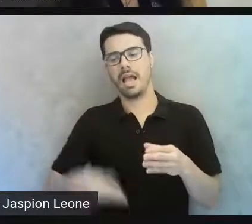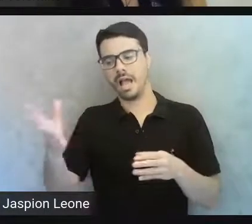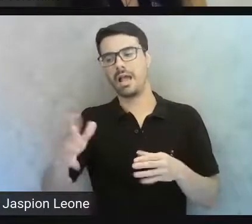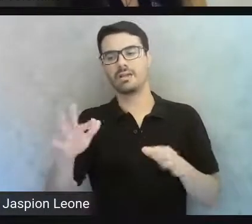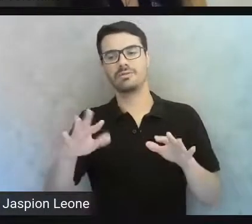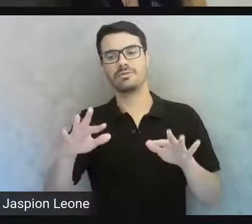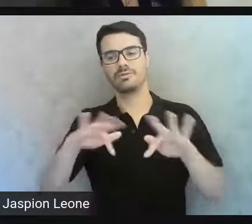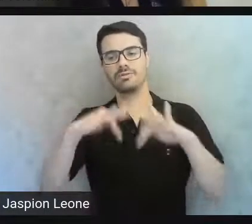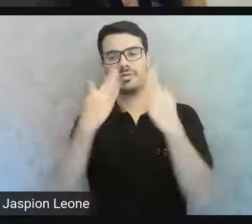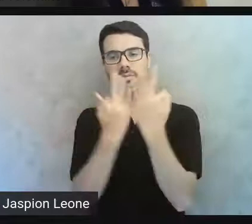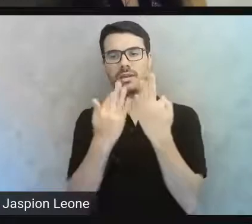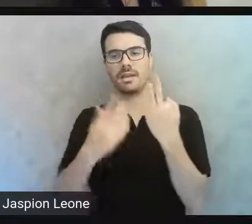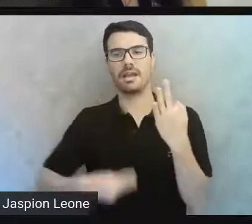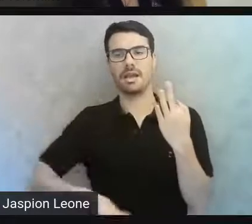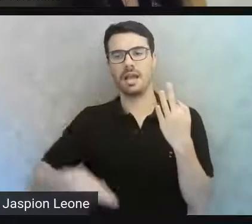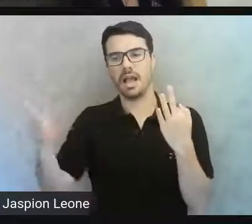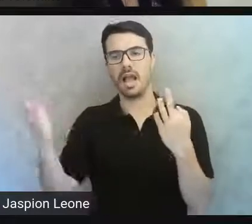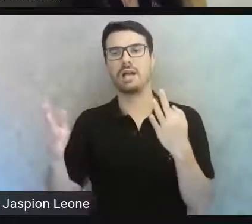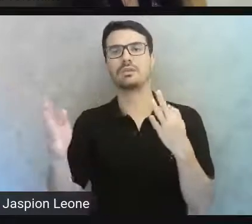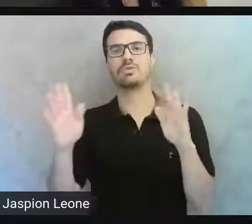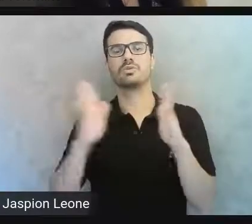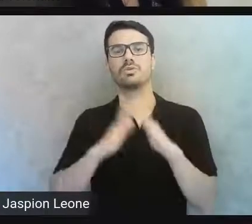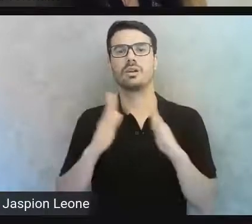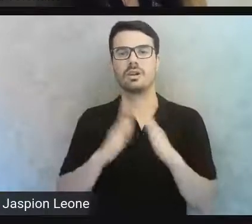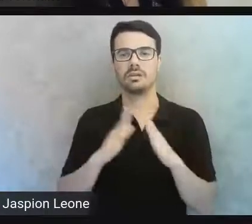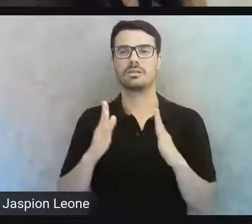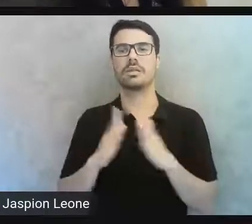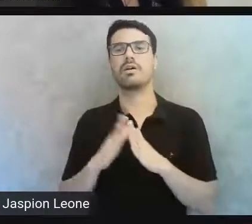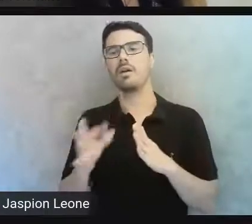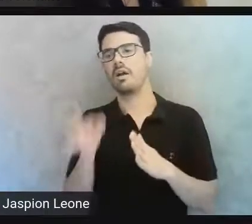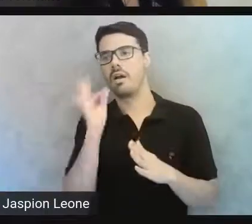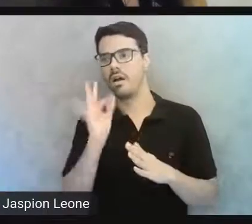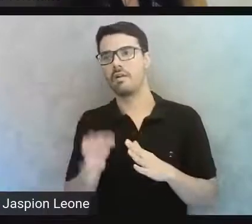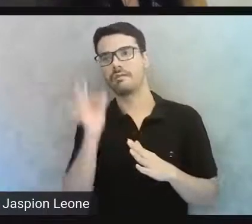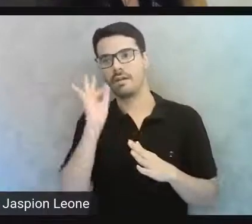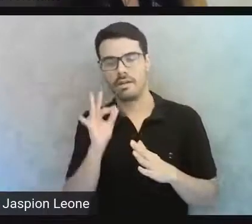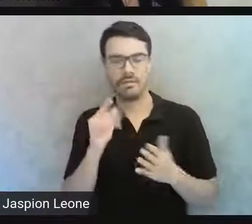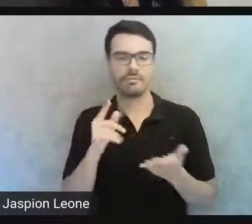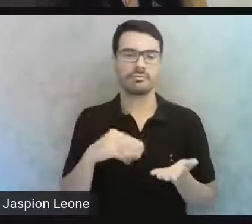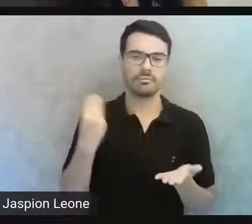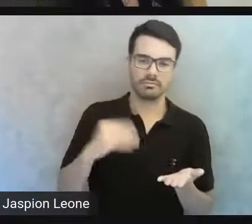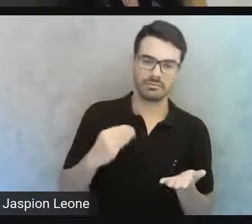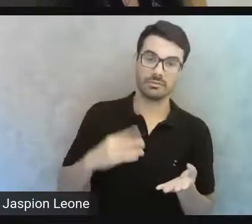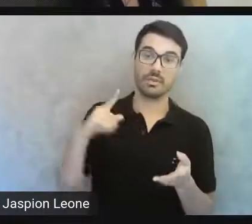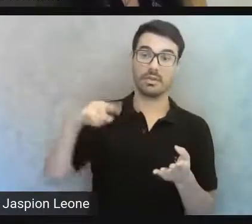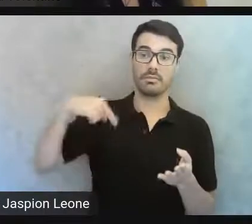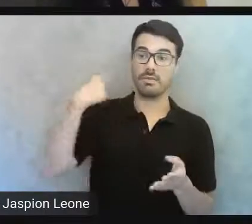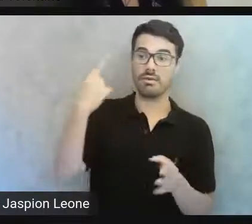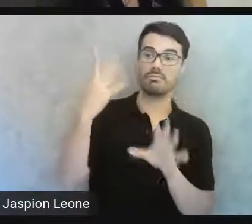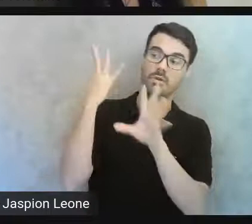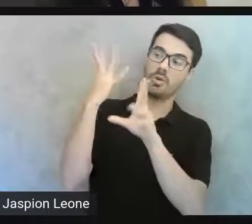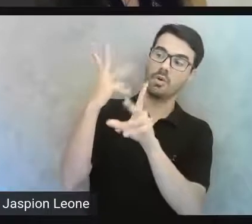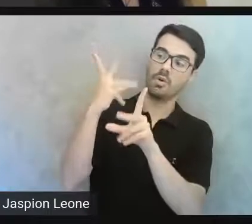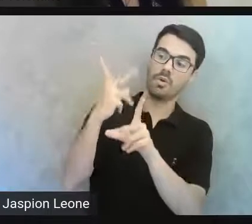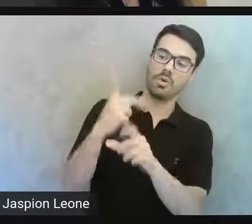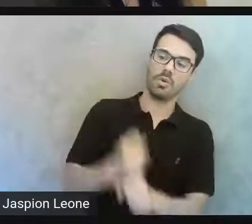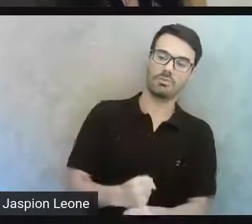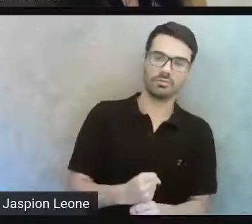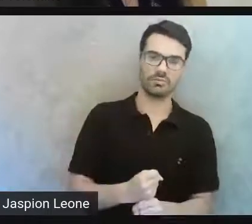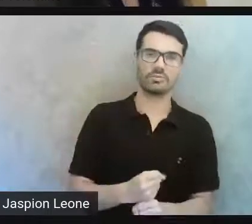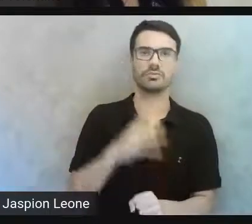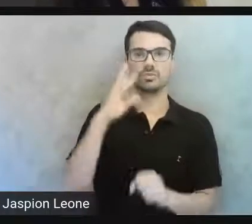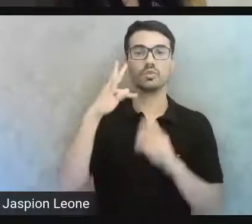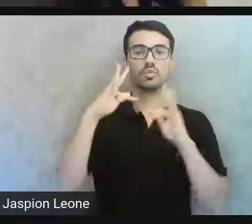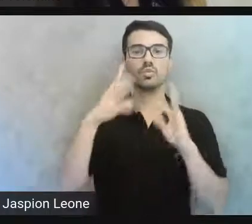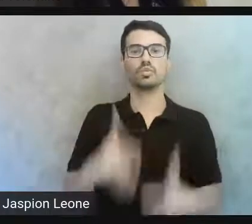por exemplo, e ali você vai jogando, gastou, foi ali, tomou um café, joga lá. E aí no final do mês você vem, né, e faz um compilado de todos esses gastos,